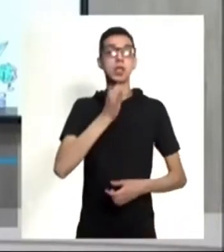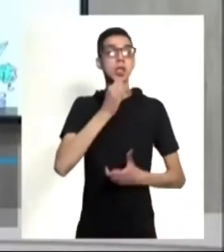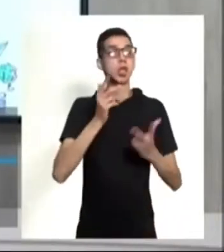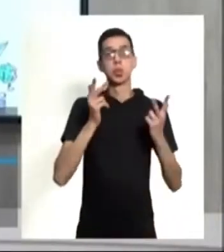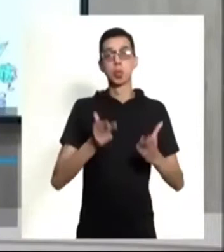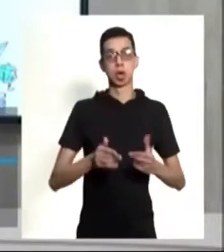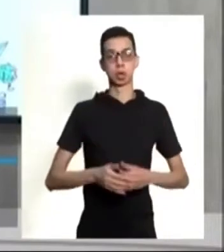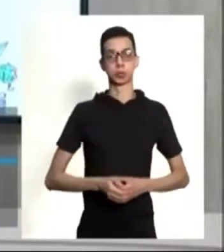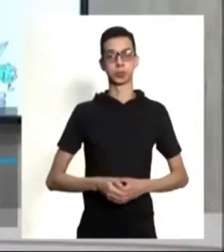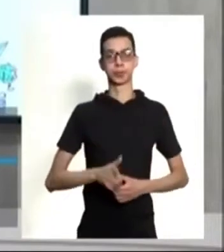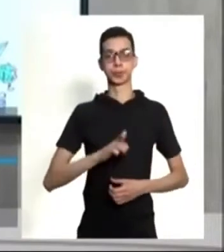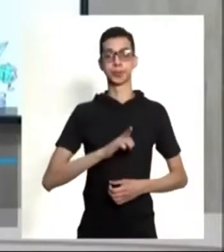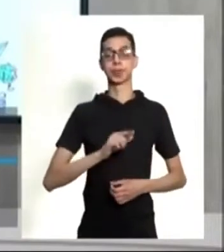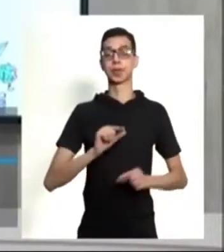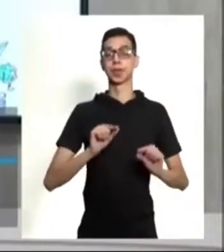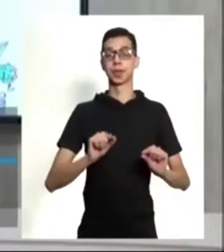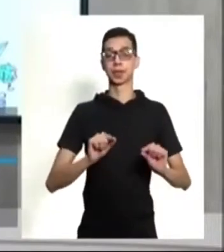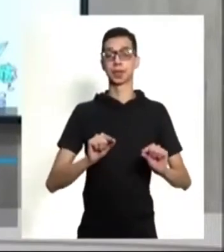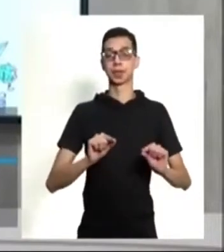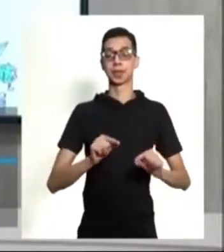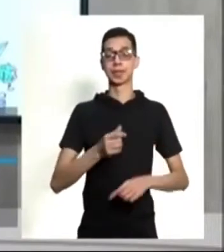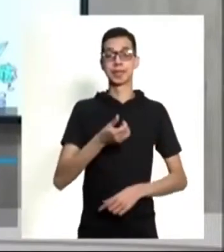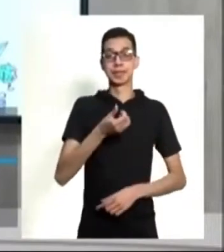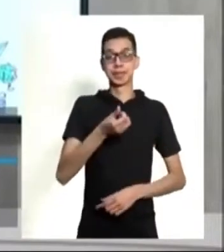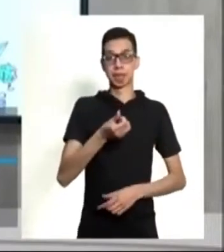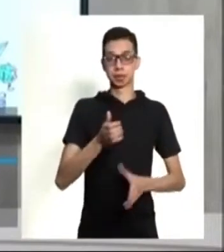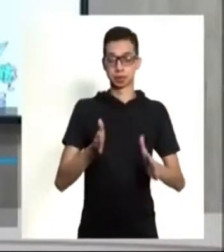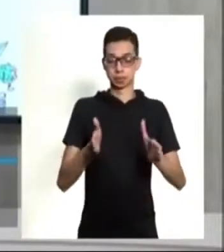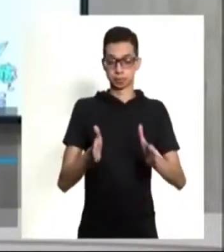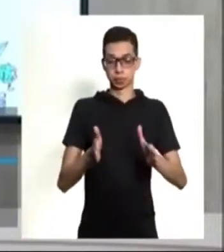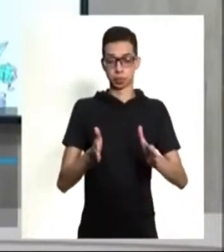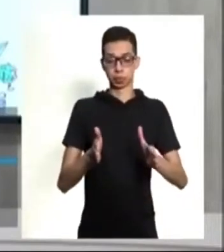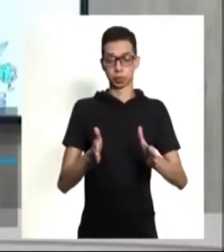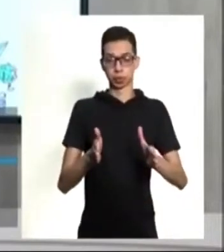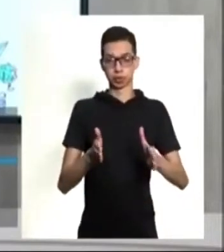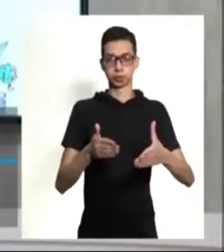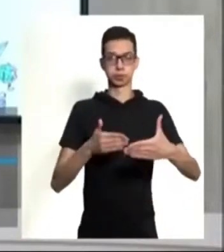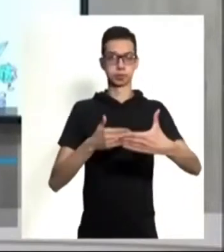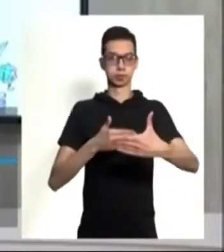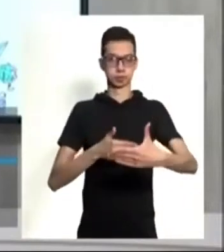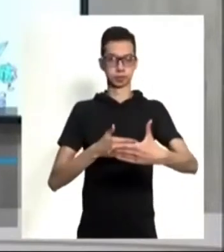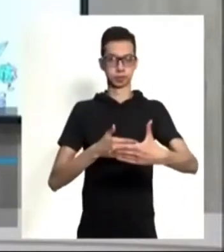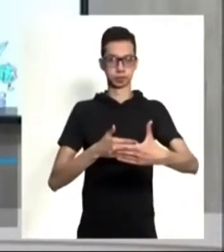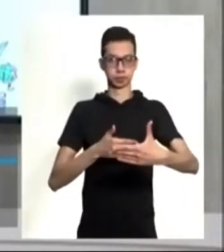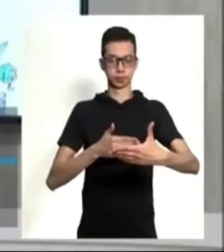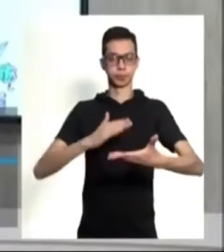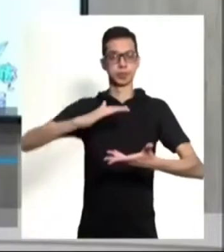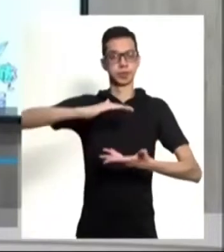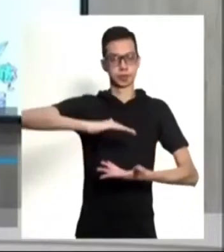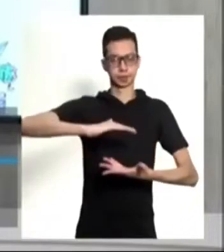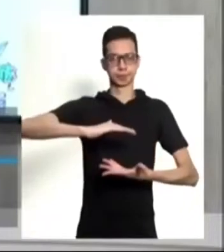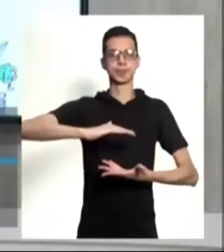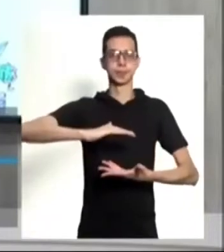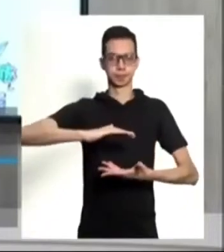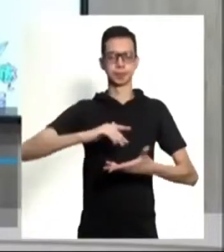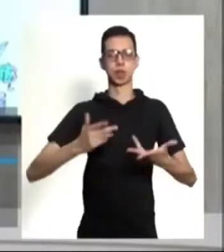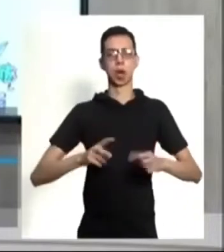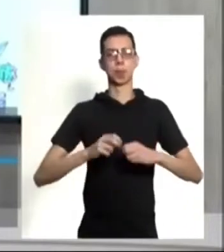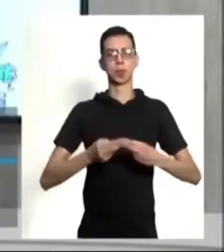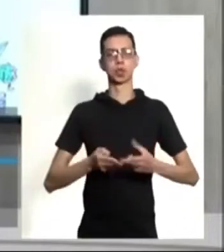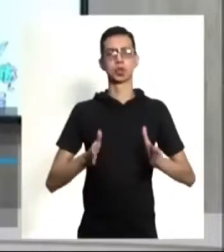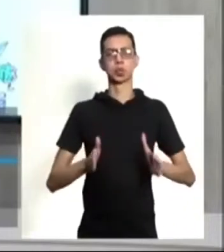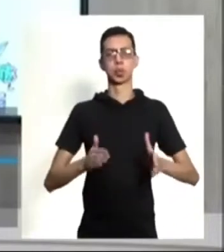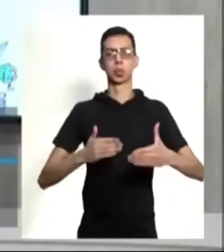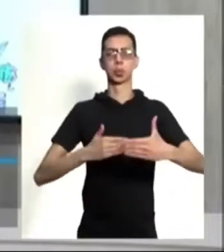faces, todas quadradas, congruentes entre si, e por esse motivo as arestas do cubo são todas